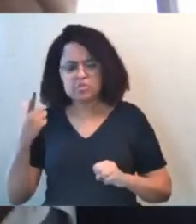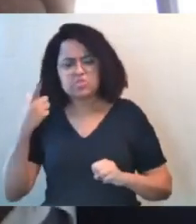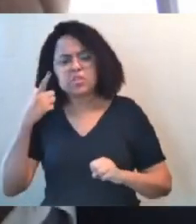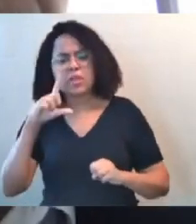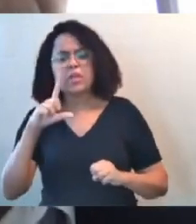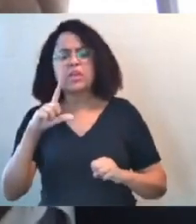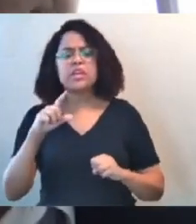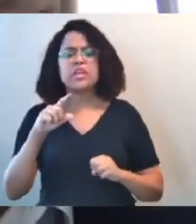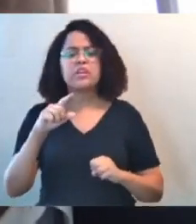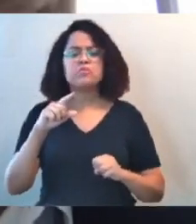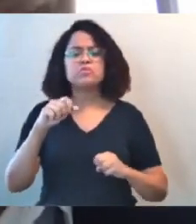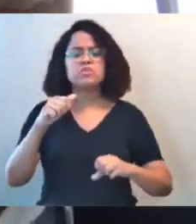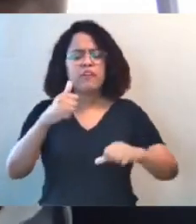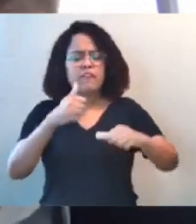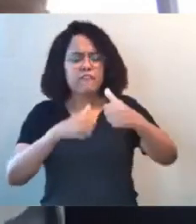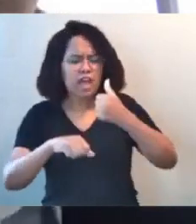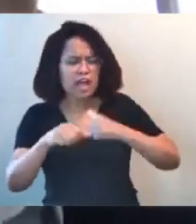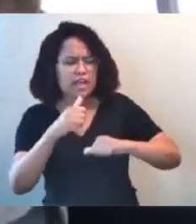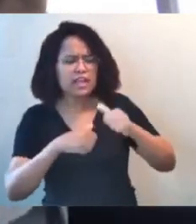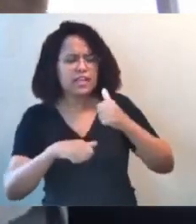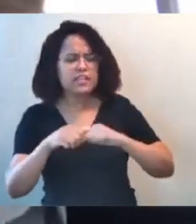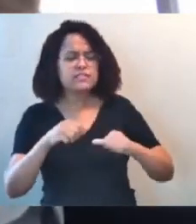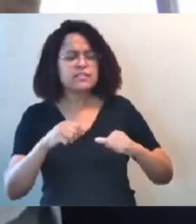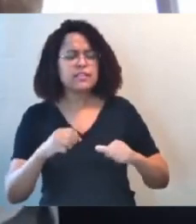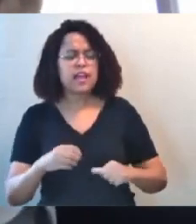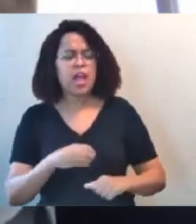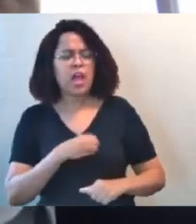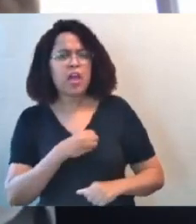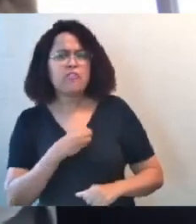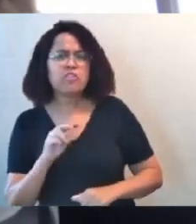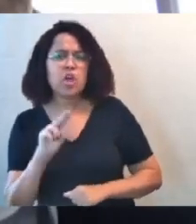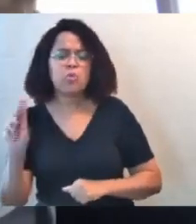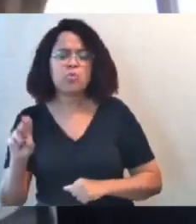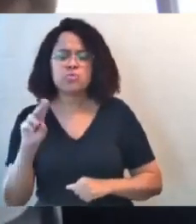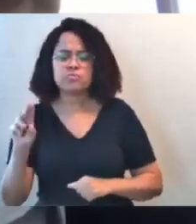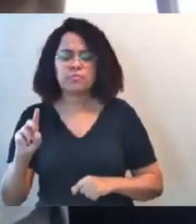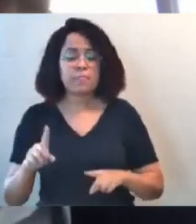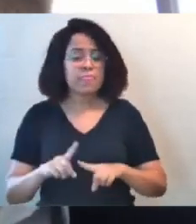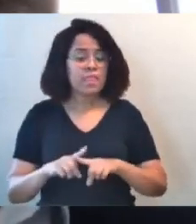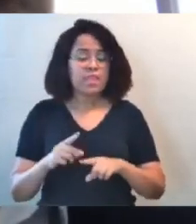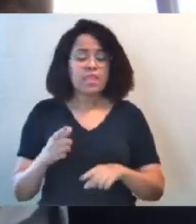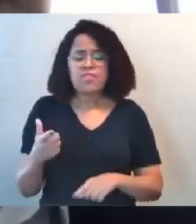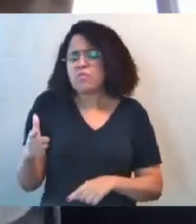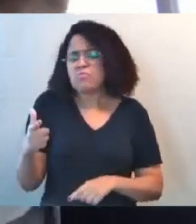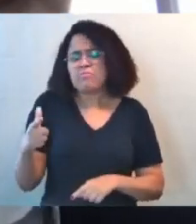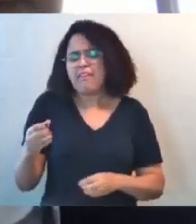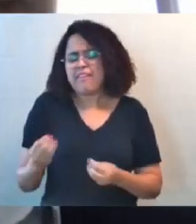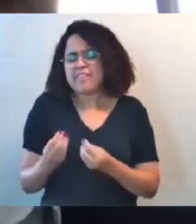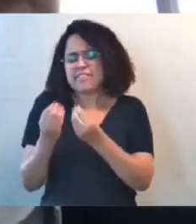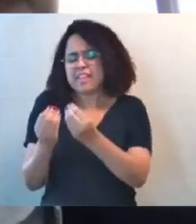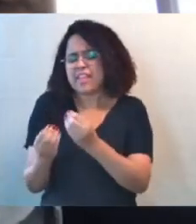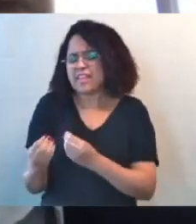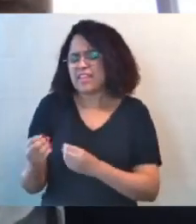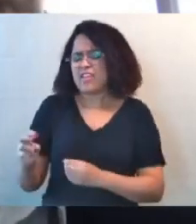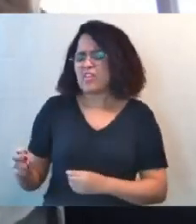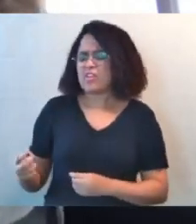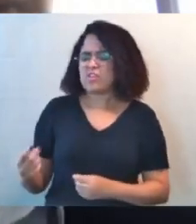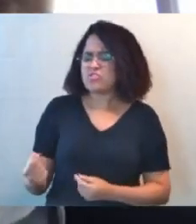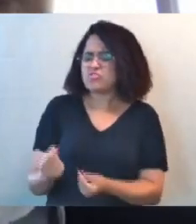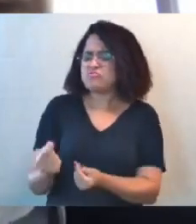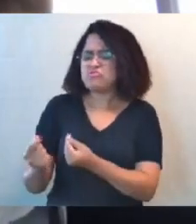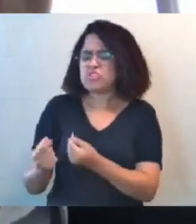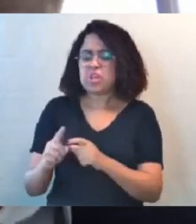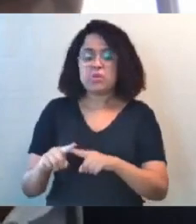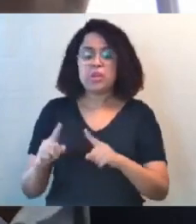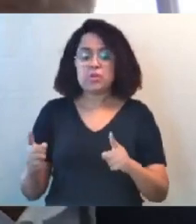contrato. Ponto. Então, não existe entrega de valor nenhum. O bem, ele é remunerado e depreciado. Há